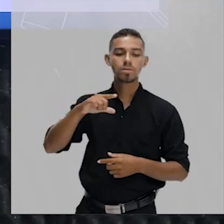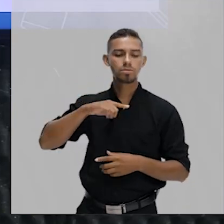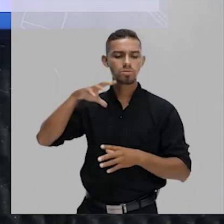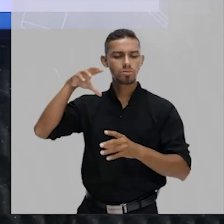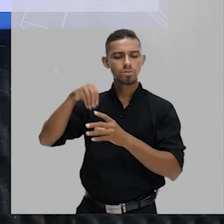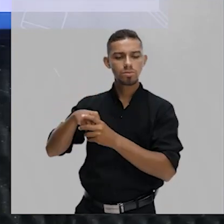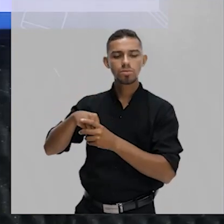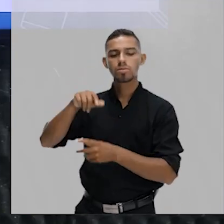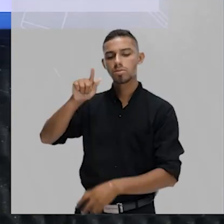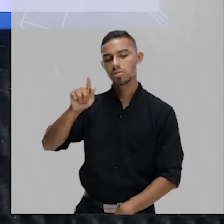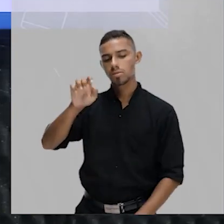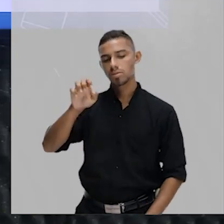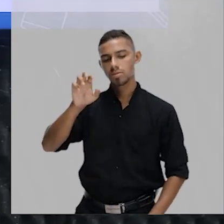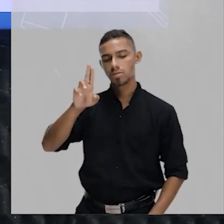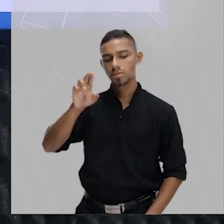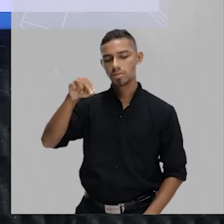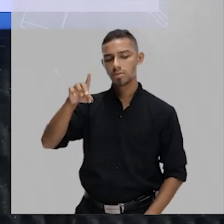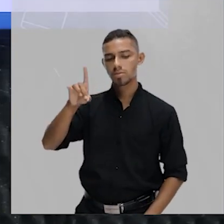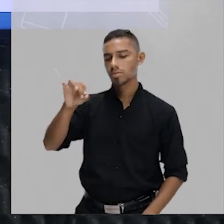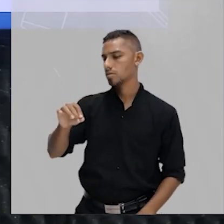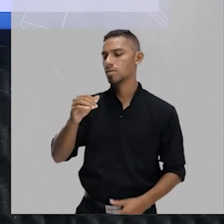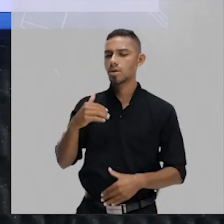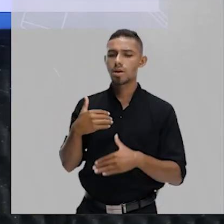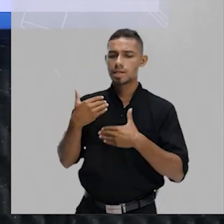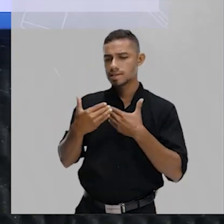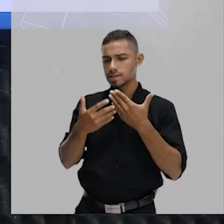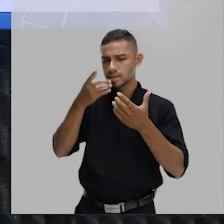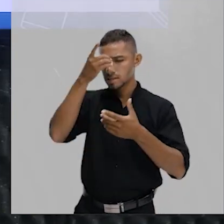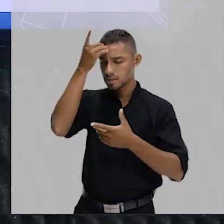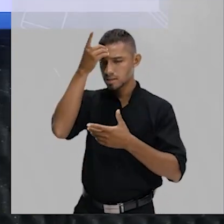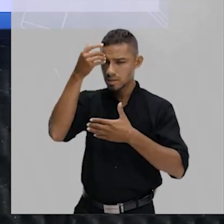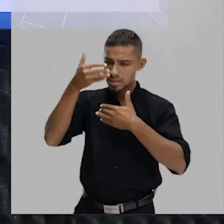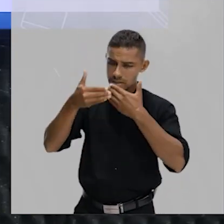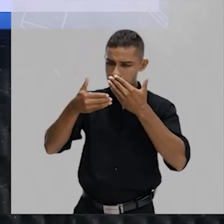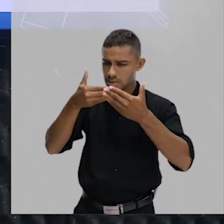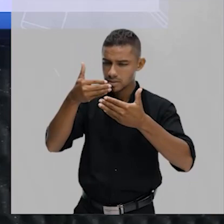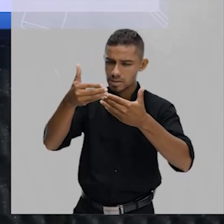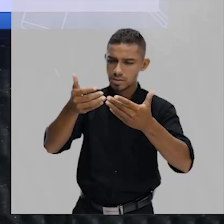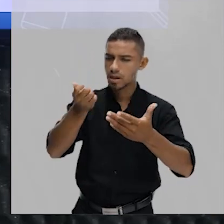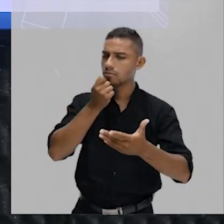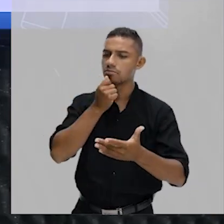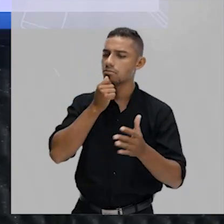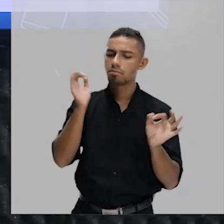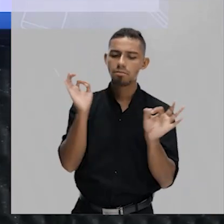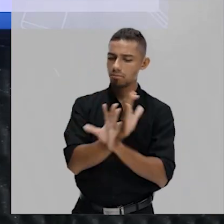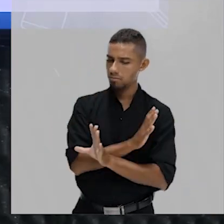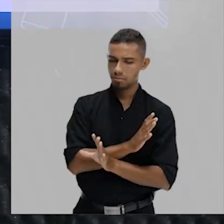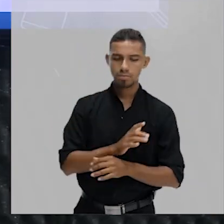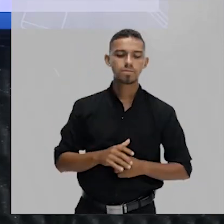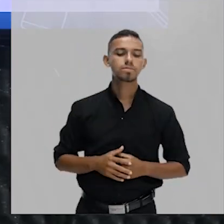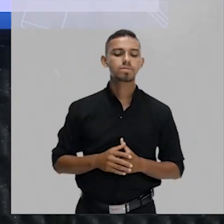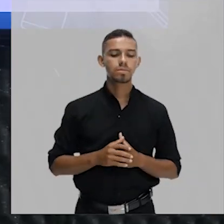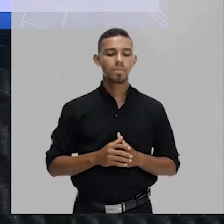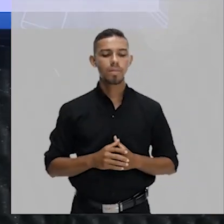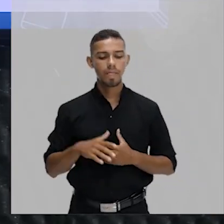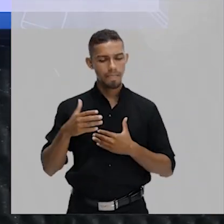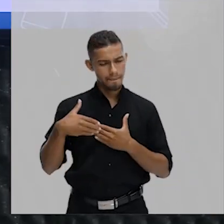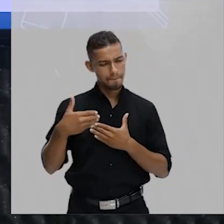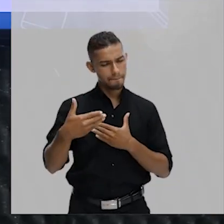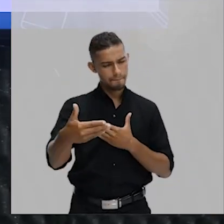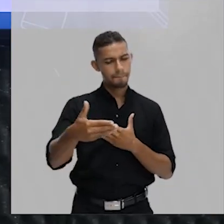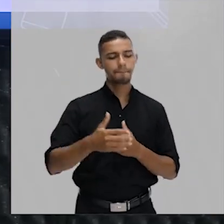logo relacionar ao gerúndio, uma ideia que ainda está em desenvolvimento, uma ideia que não foi totalmente concluída. Ela está em